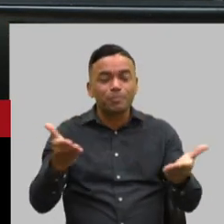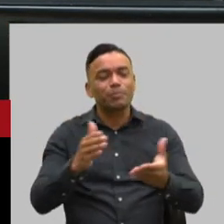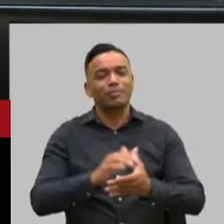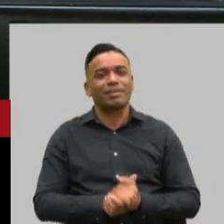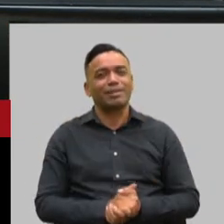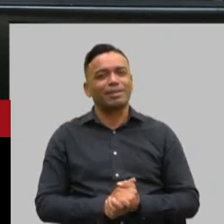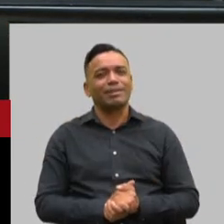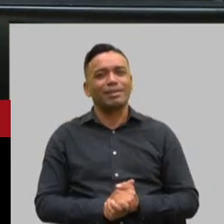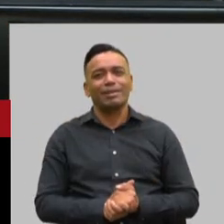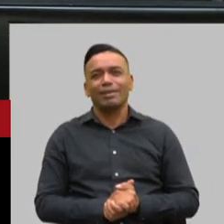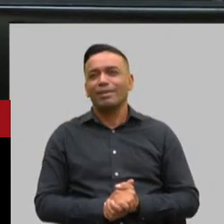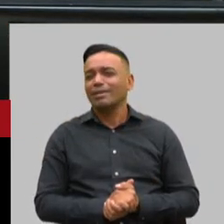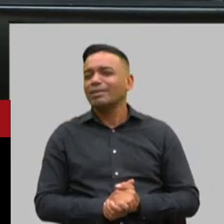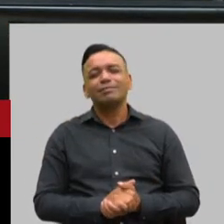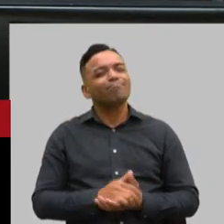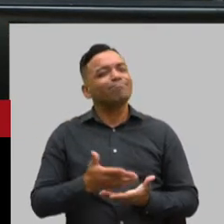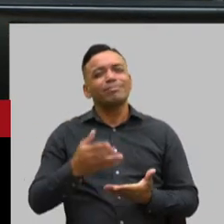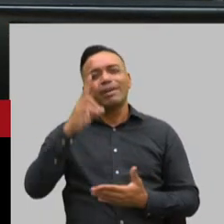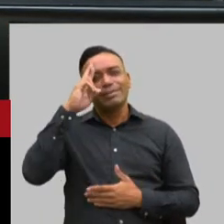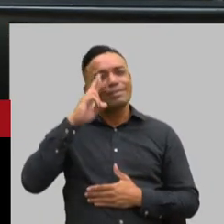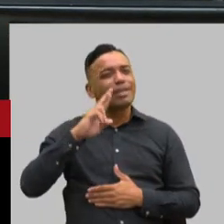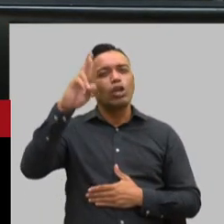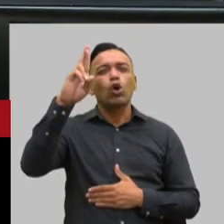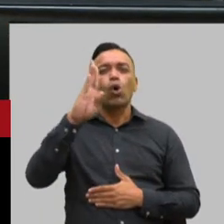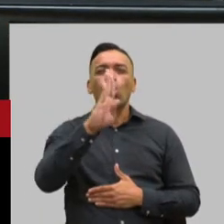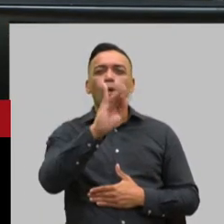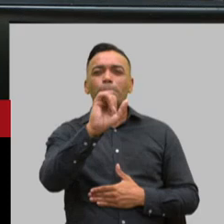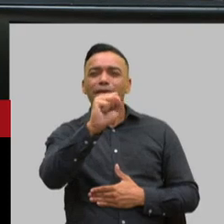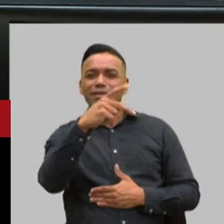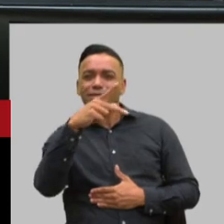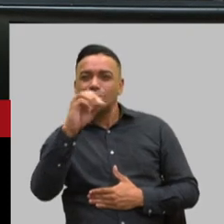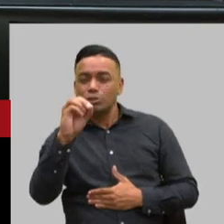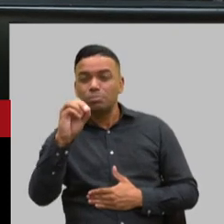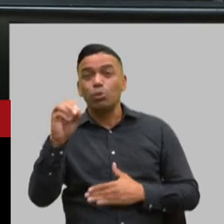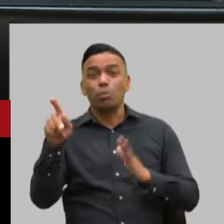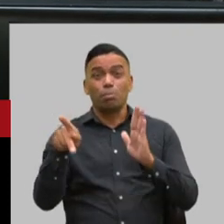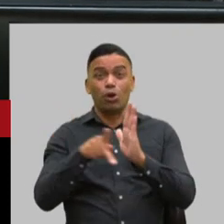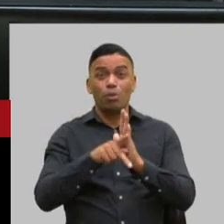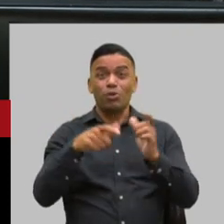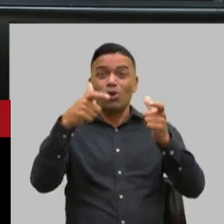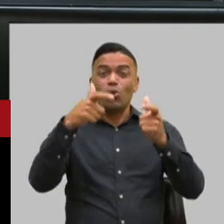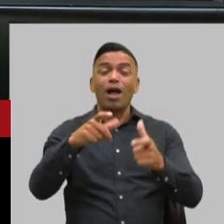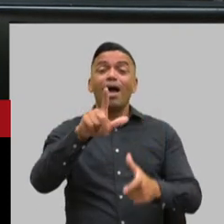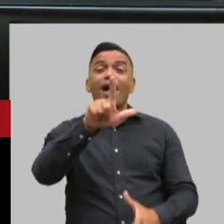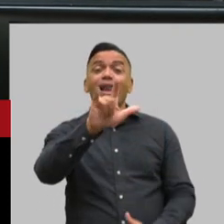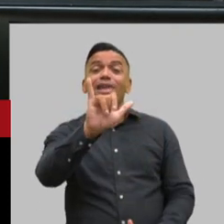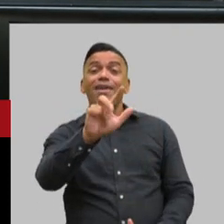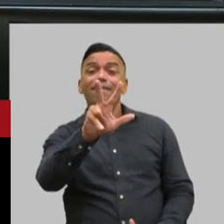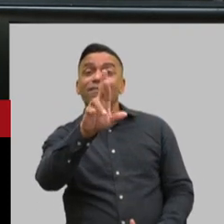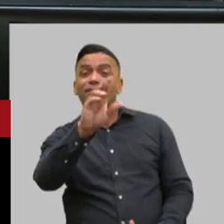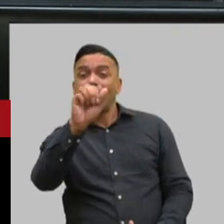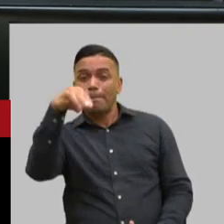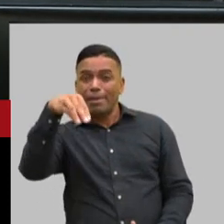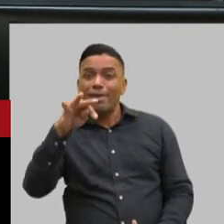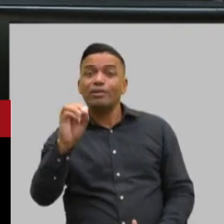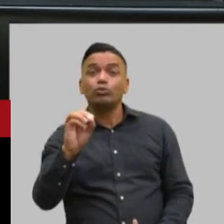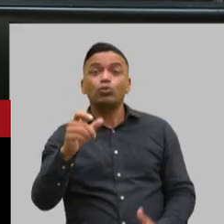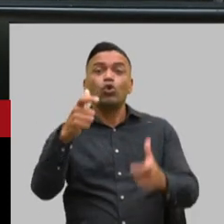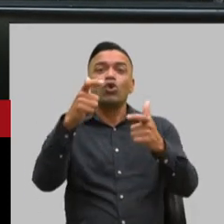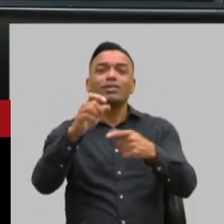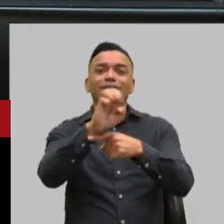Excelentíssimo e reverendíssimo senhor bispo da Diocese de Livramento, Nossa Senhora, Bahia,